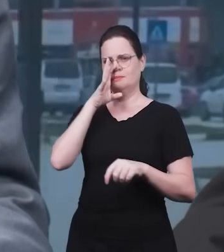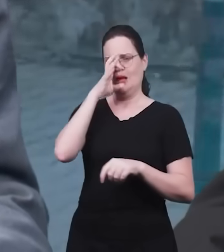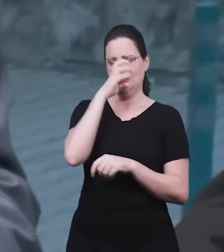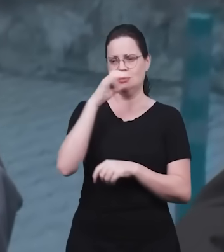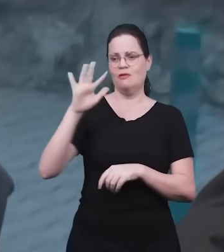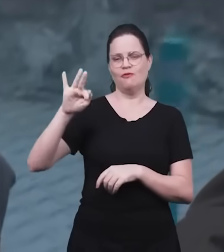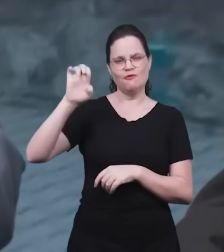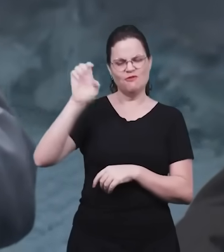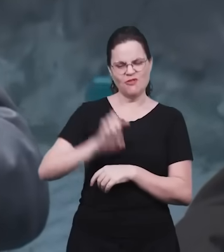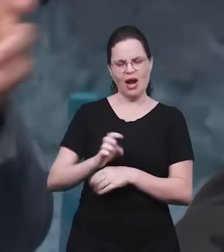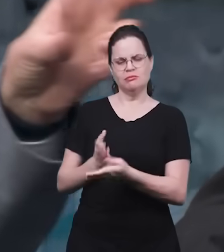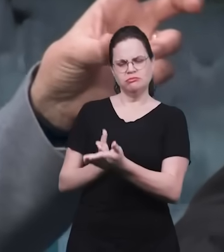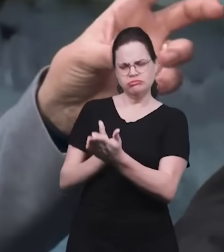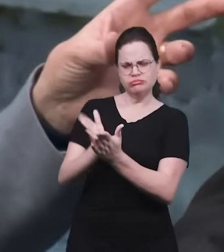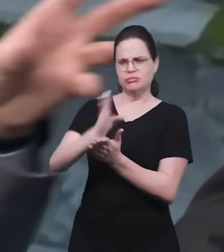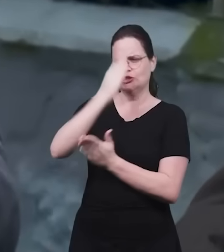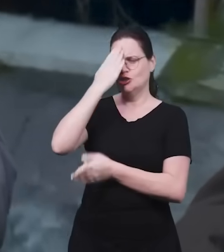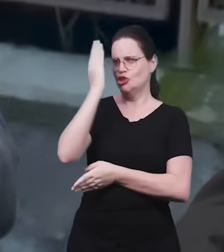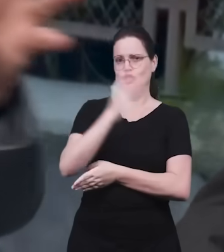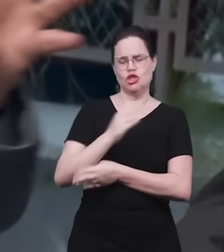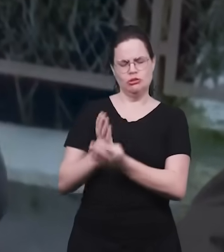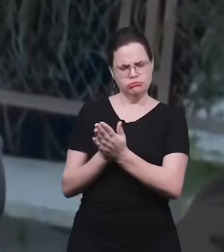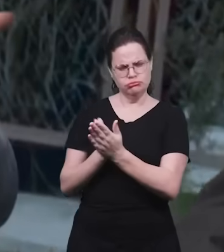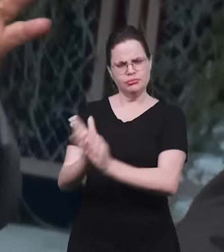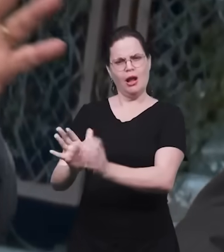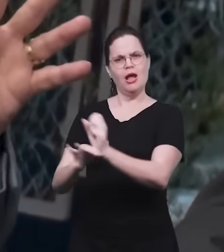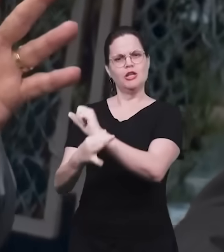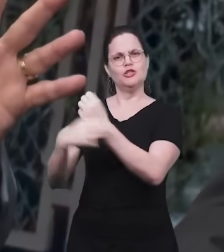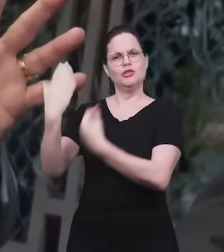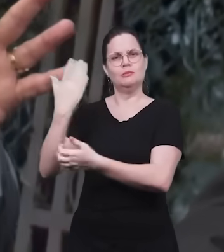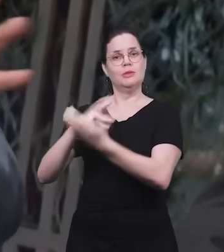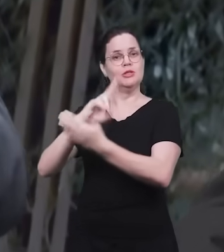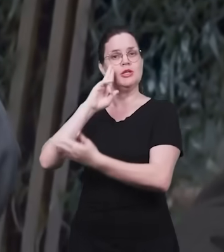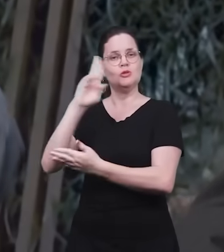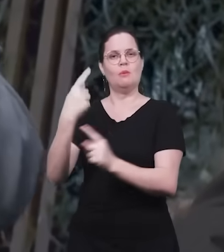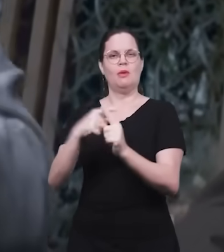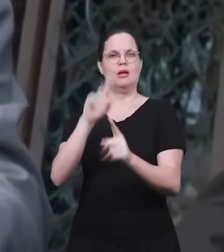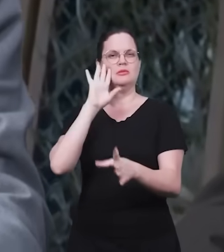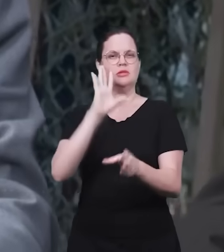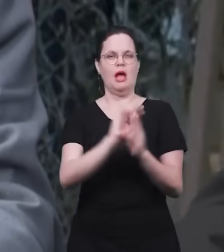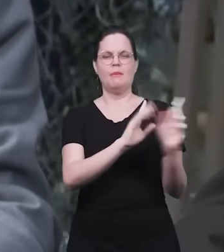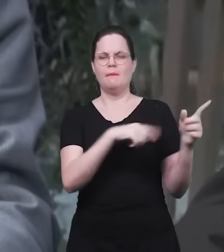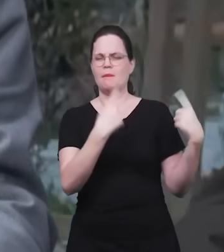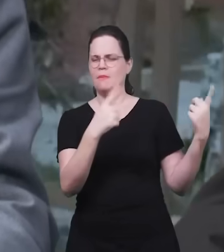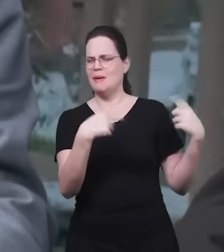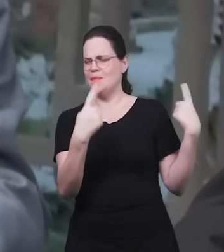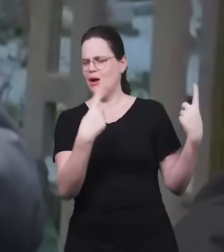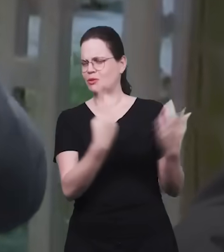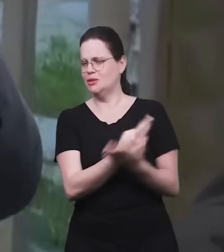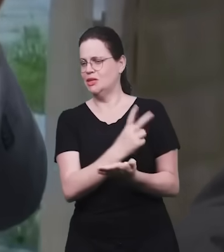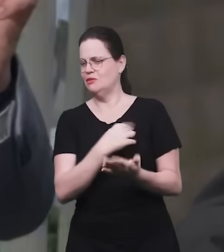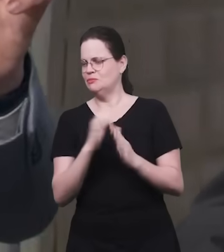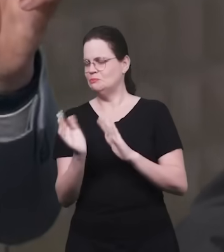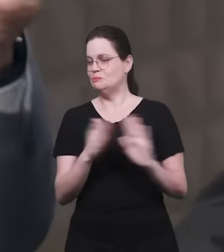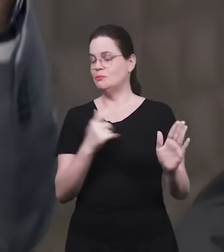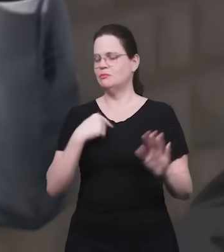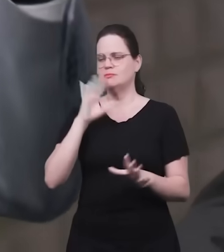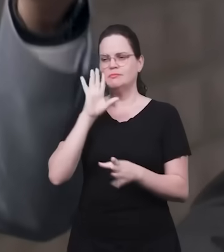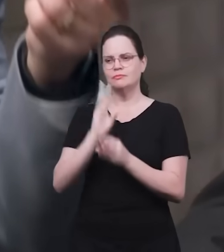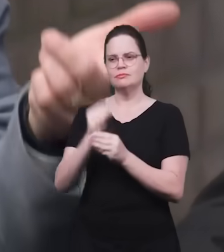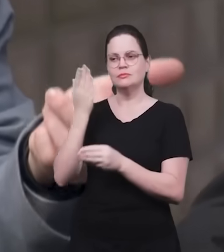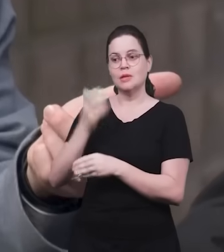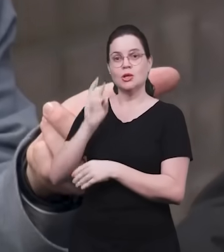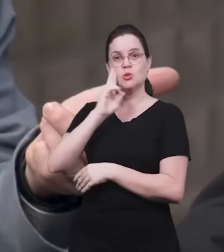na fé, jamais recuar diante de qualquer desafio que lhe vier. Ele sabe que